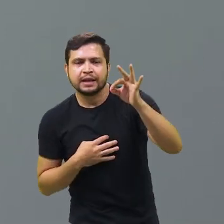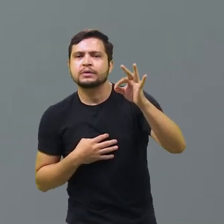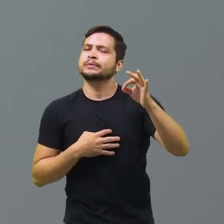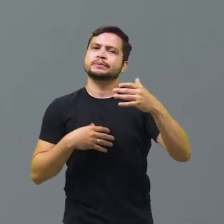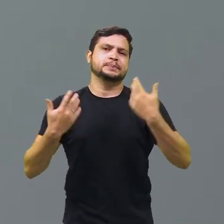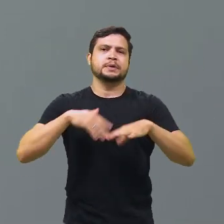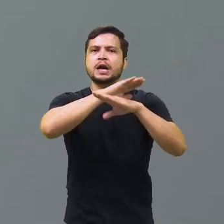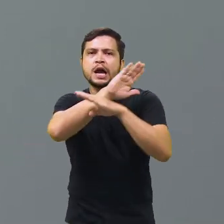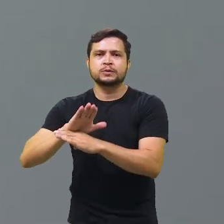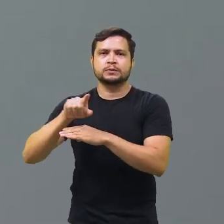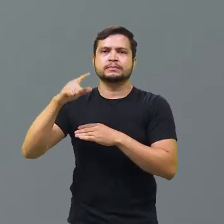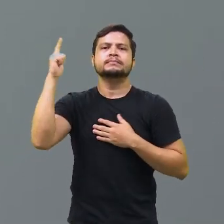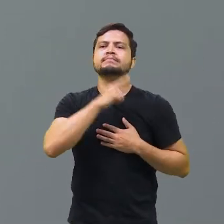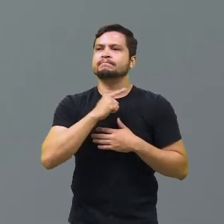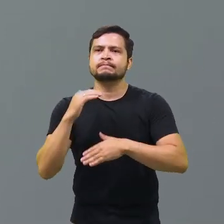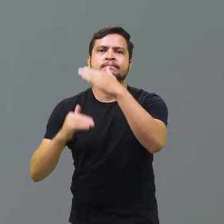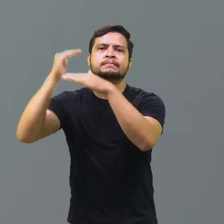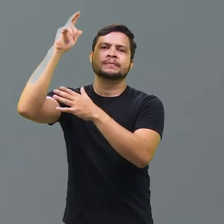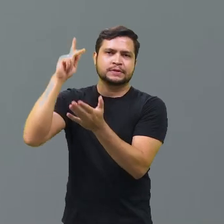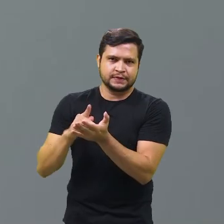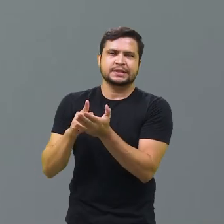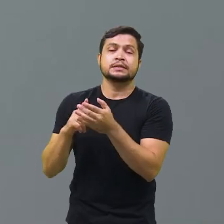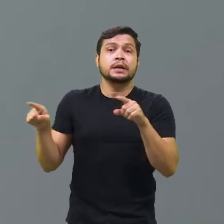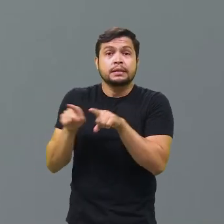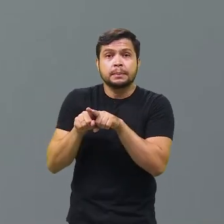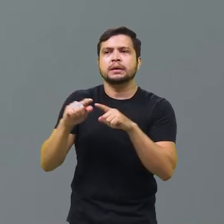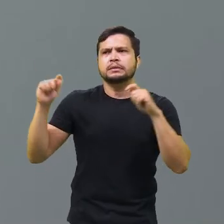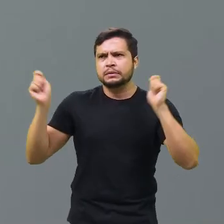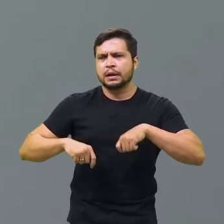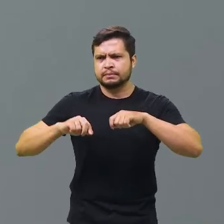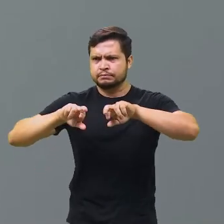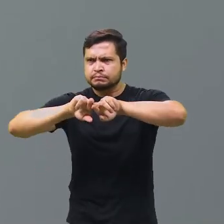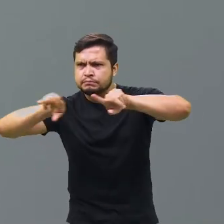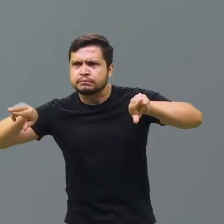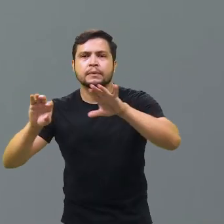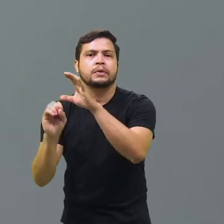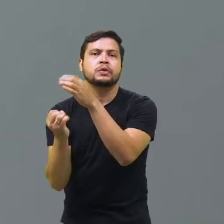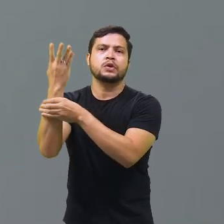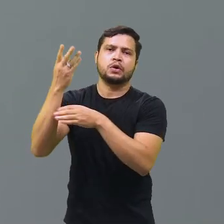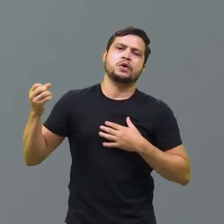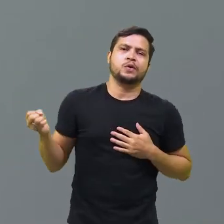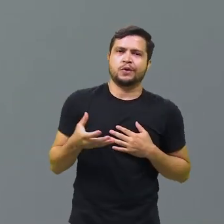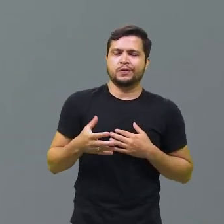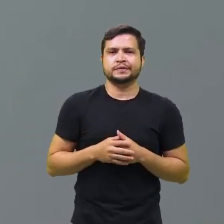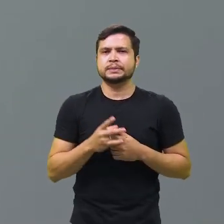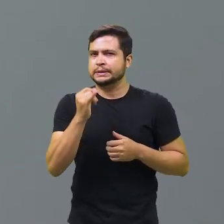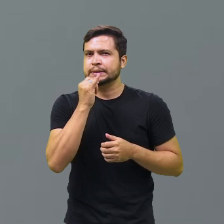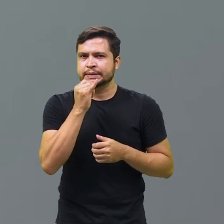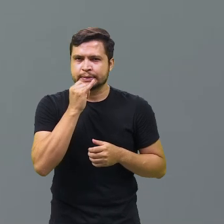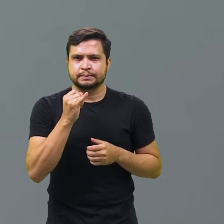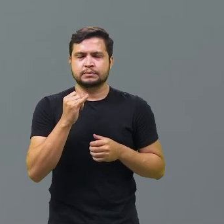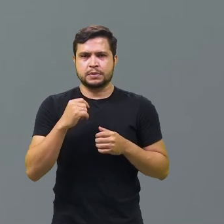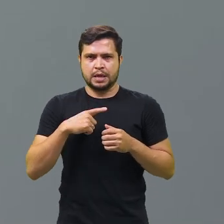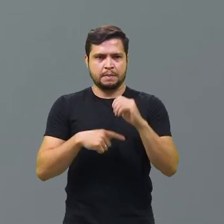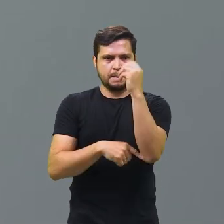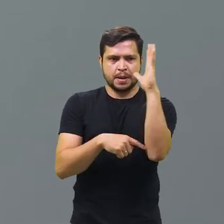para o desenvolvimento, para o processo evolutivo e para o aumento da variabilidade genética. Por quê? Imagine, se eu faço o